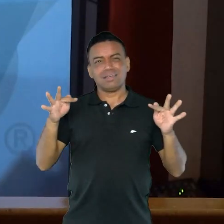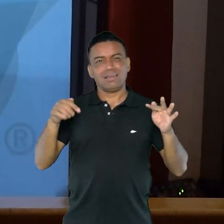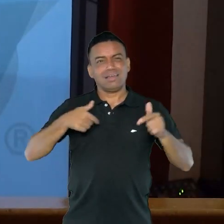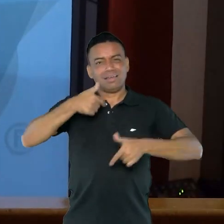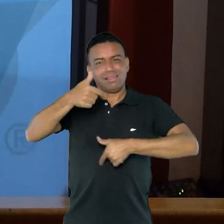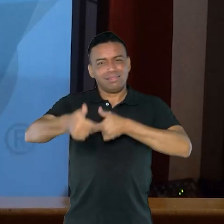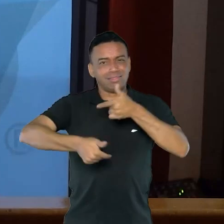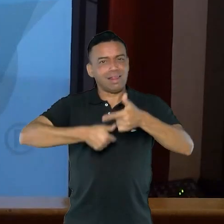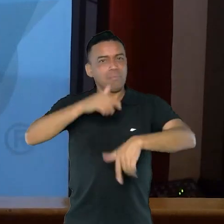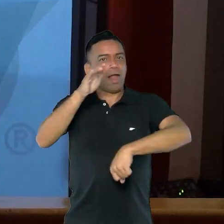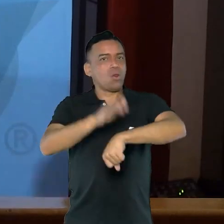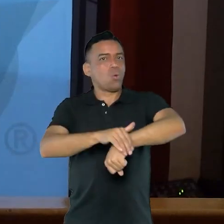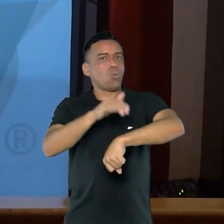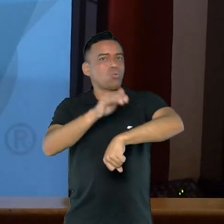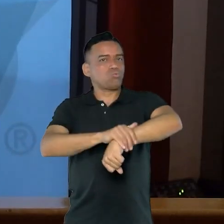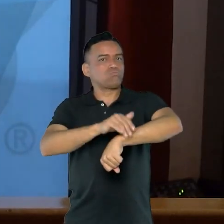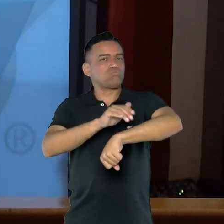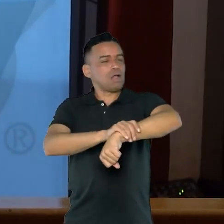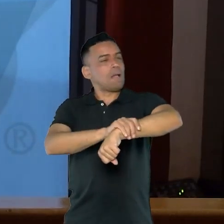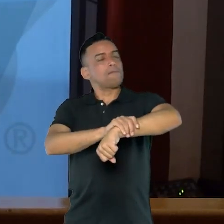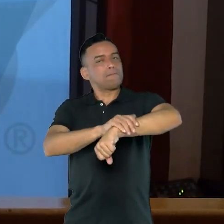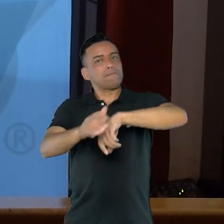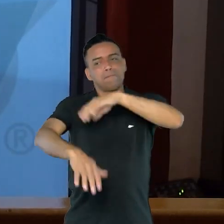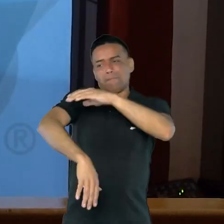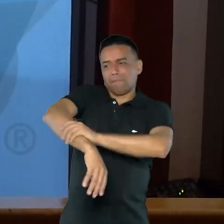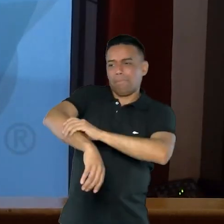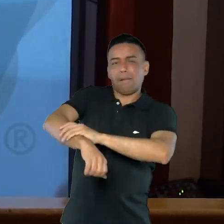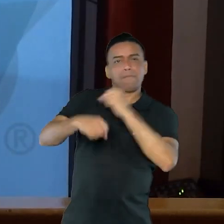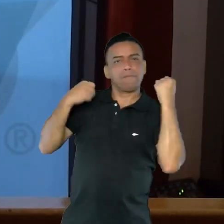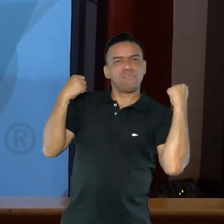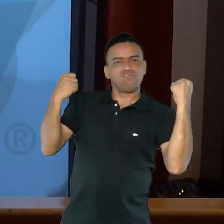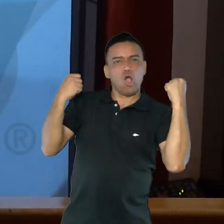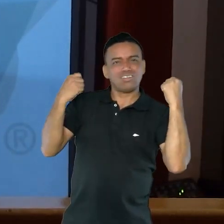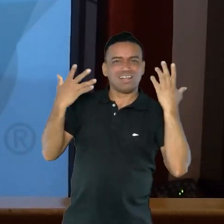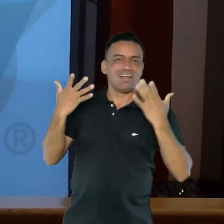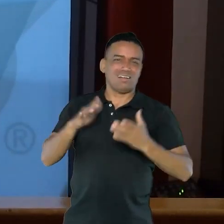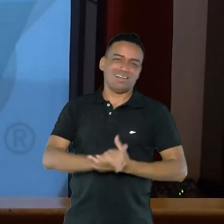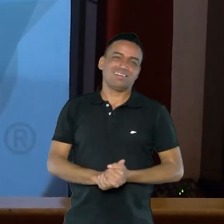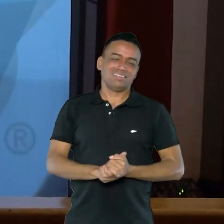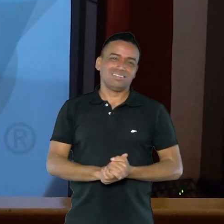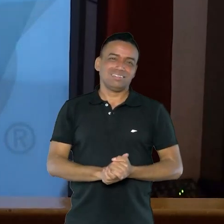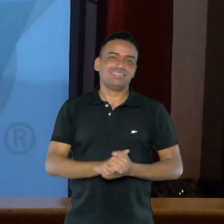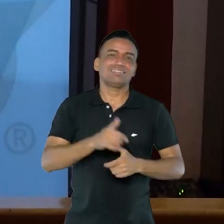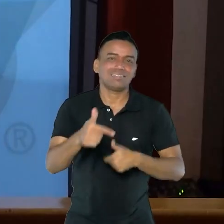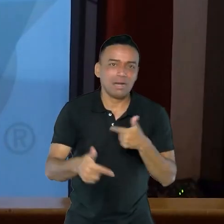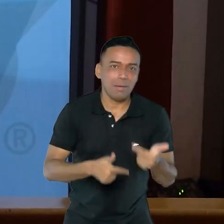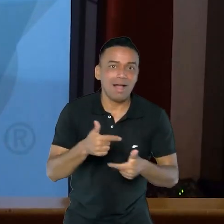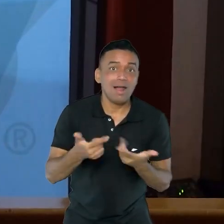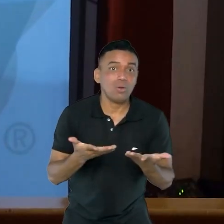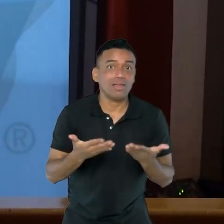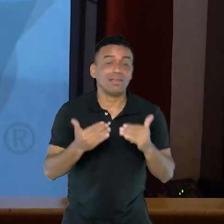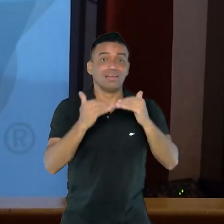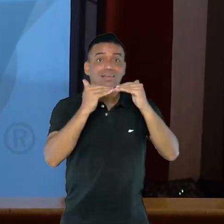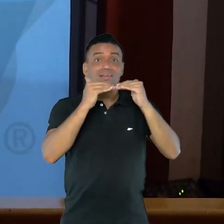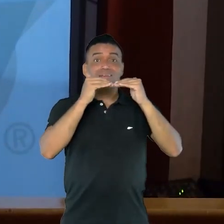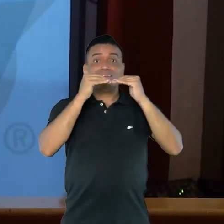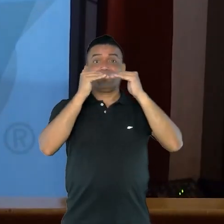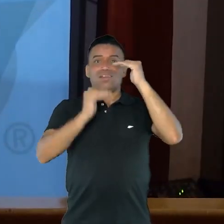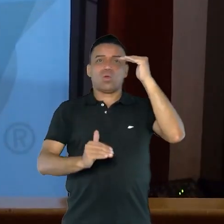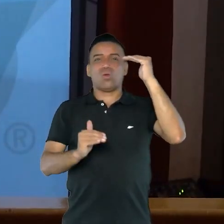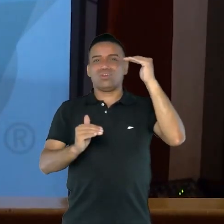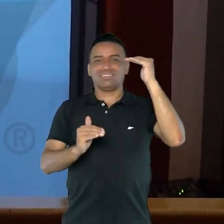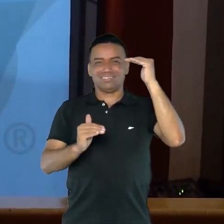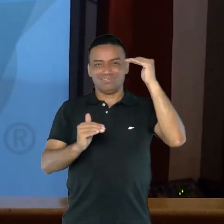ouviram, né? Que é justamente essa divisão de um trabalho que seria supostamente inferior e,